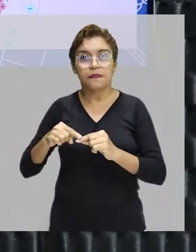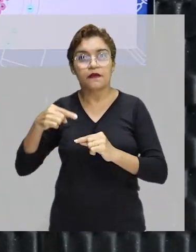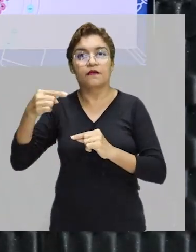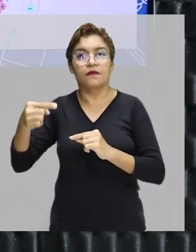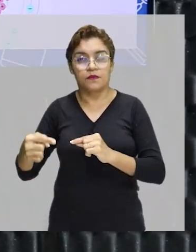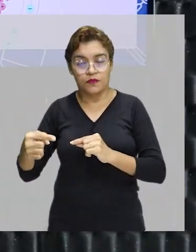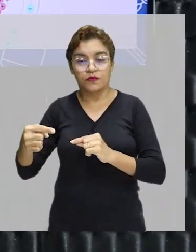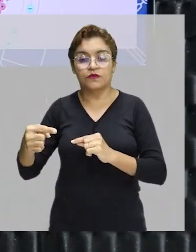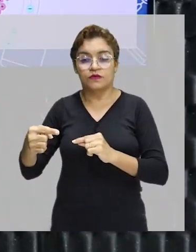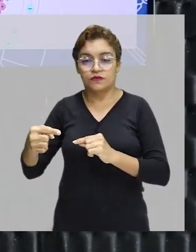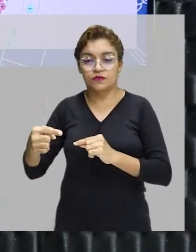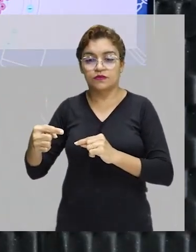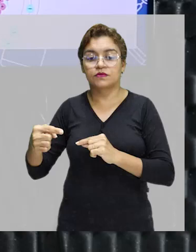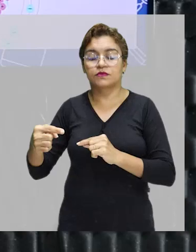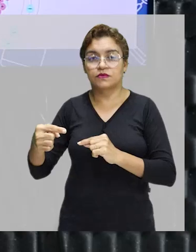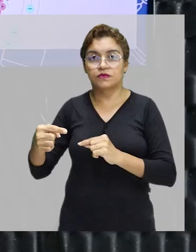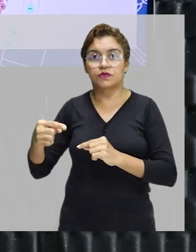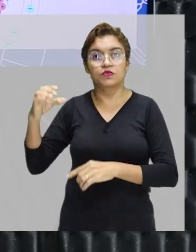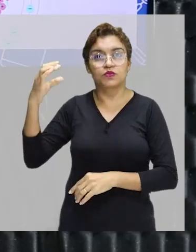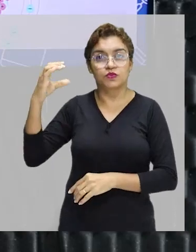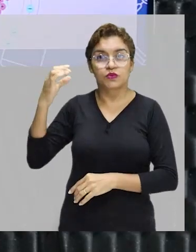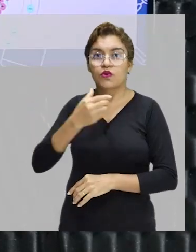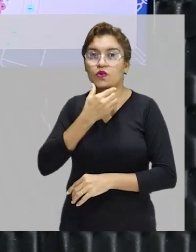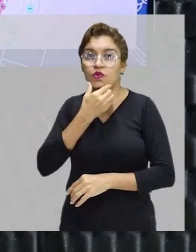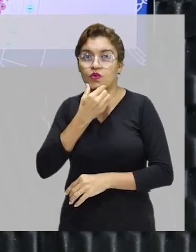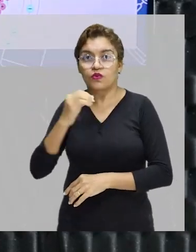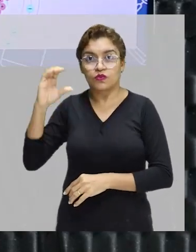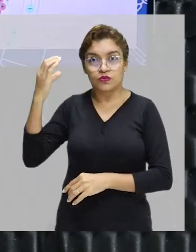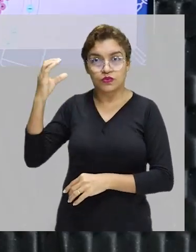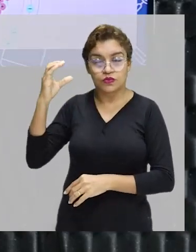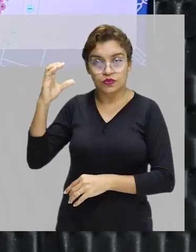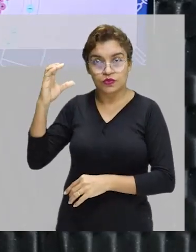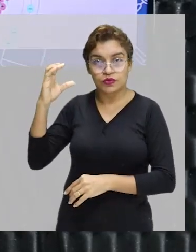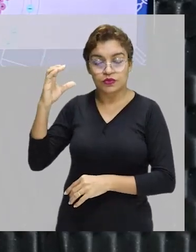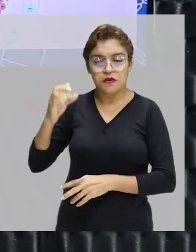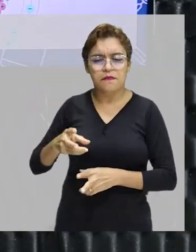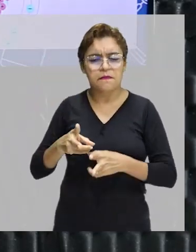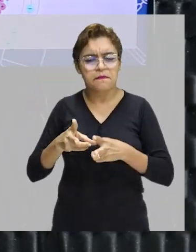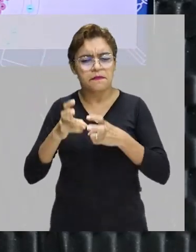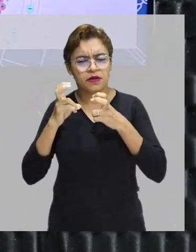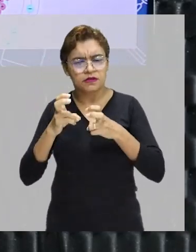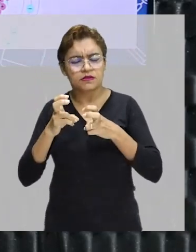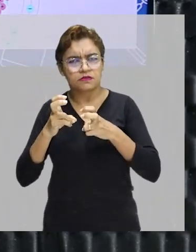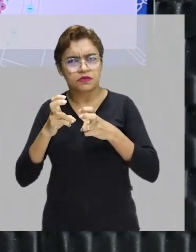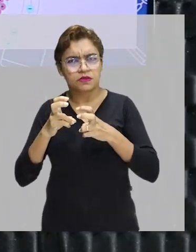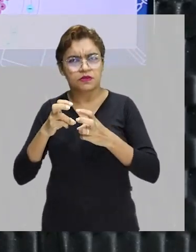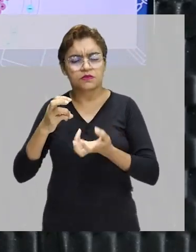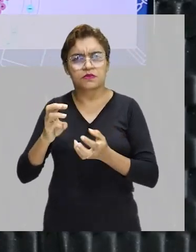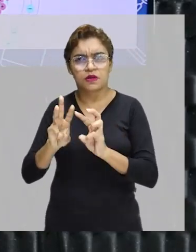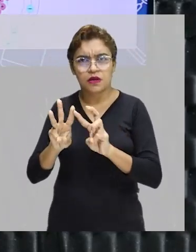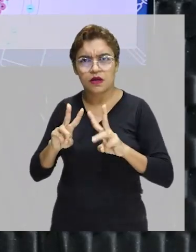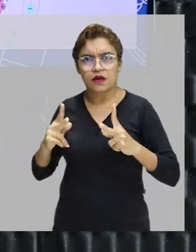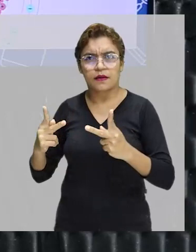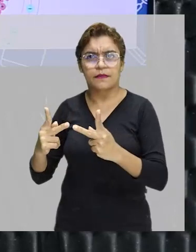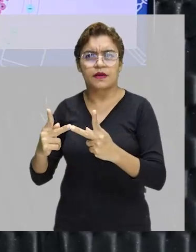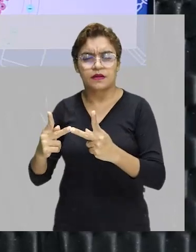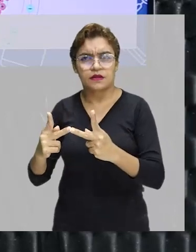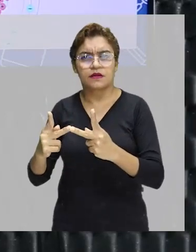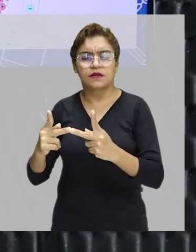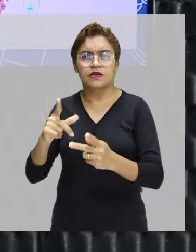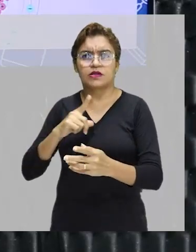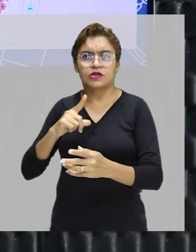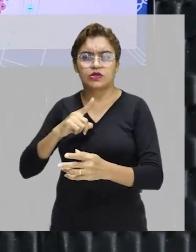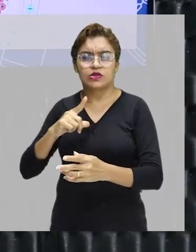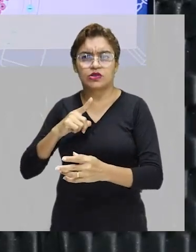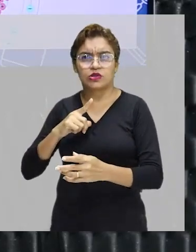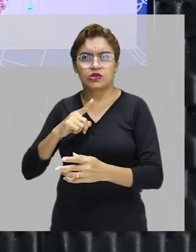seguida, os cientistas eles perceberam que a matéria apresentava um caráter